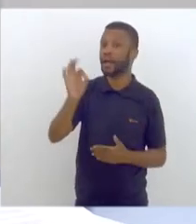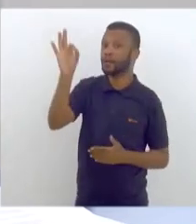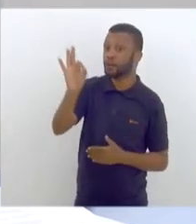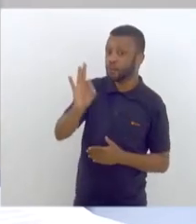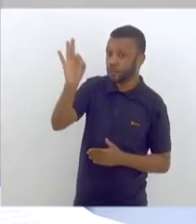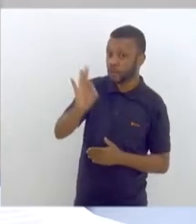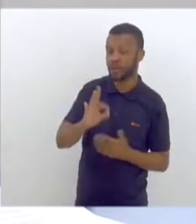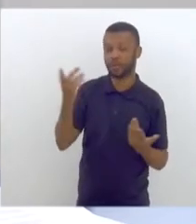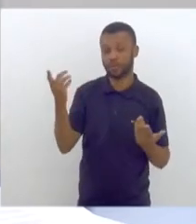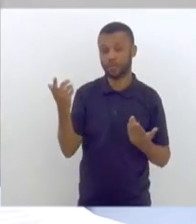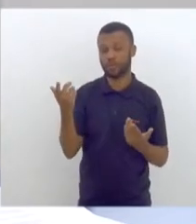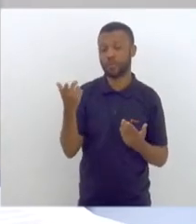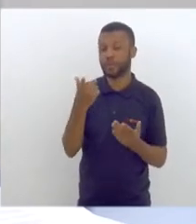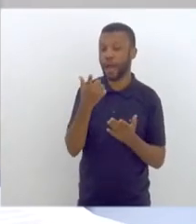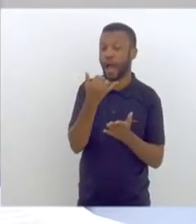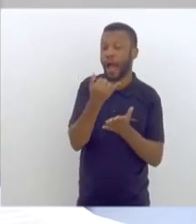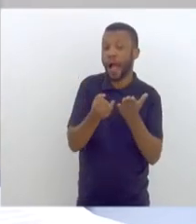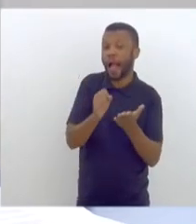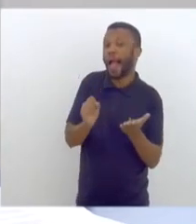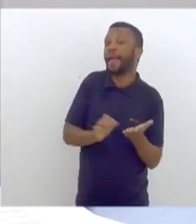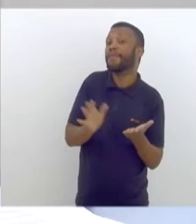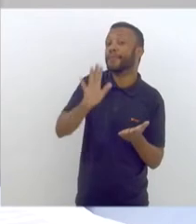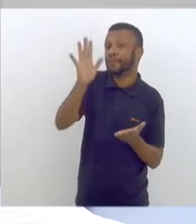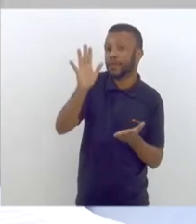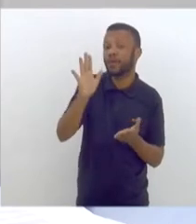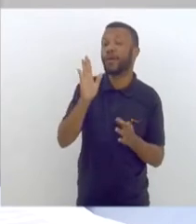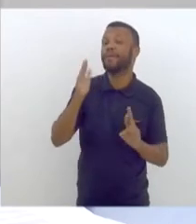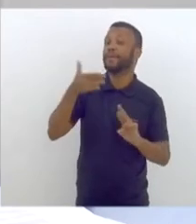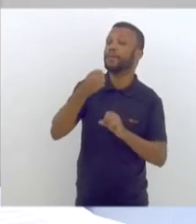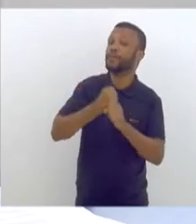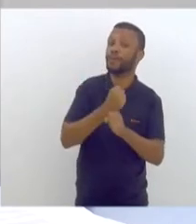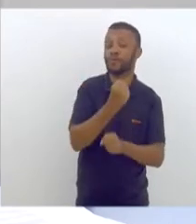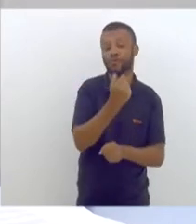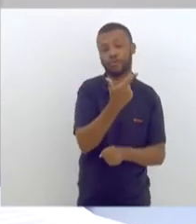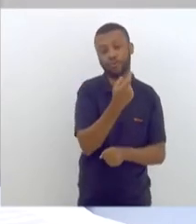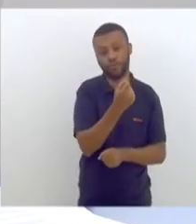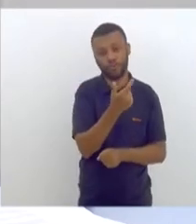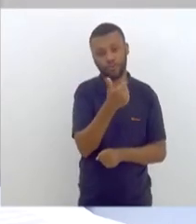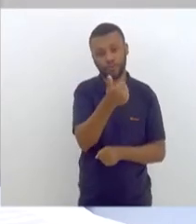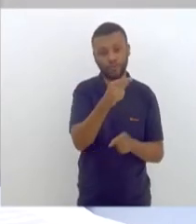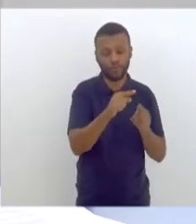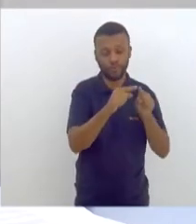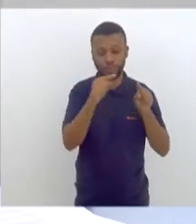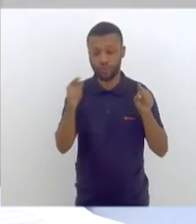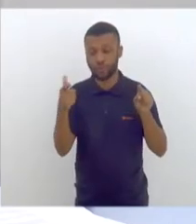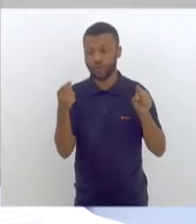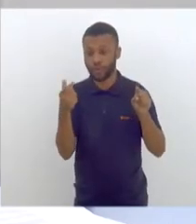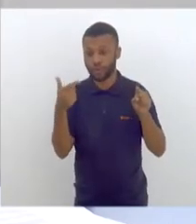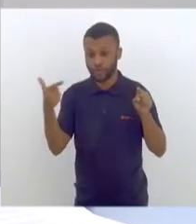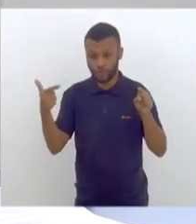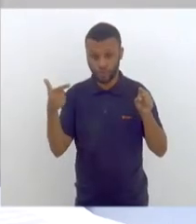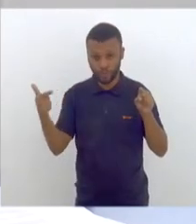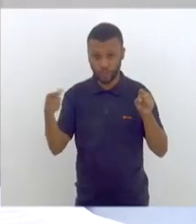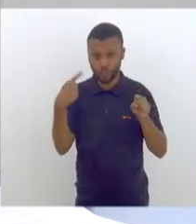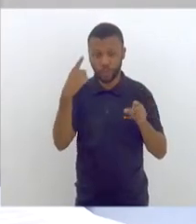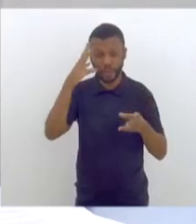22 correto ter o tamanho do problema corretamente